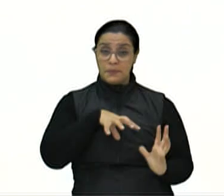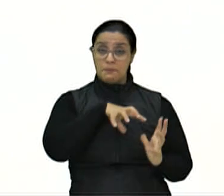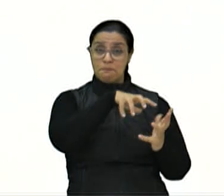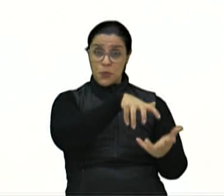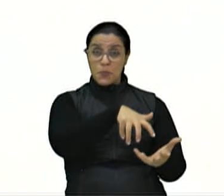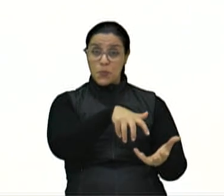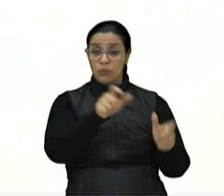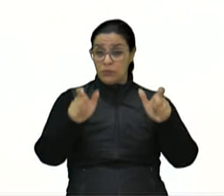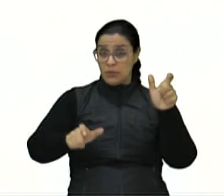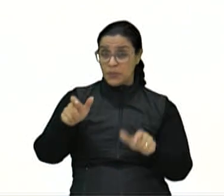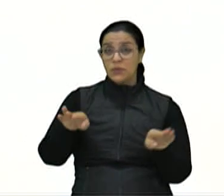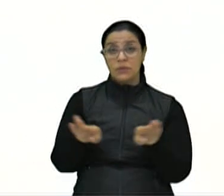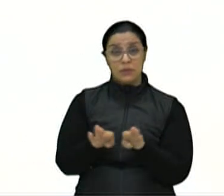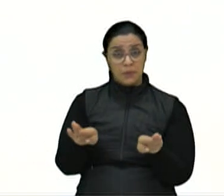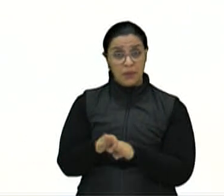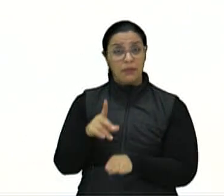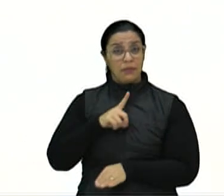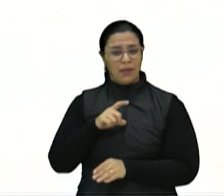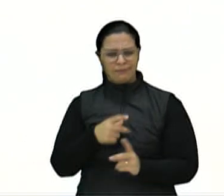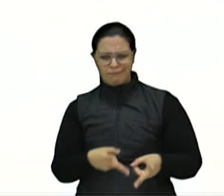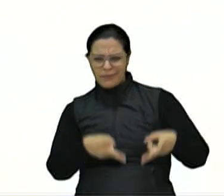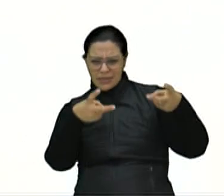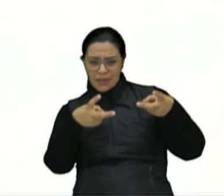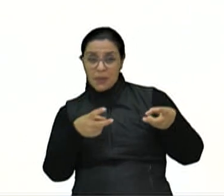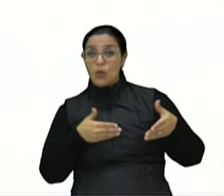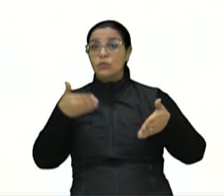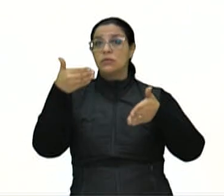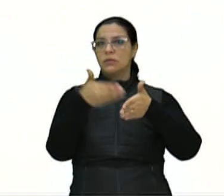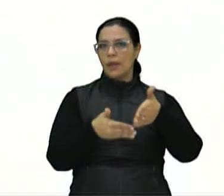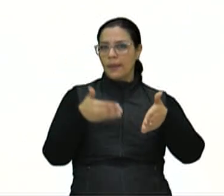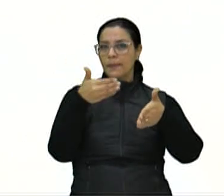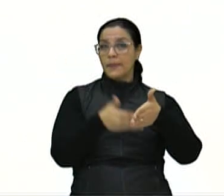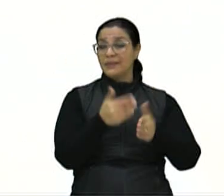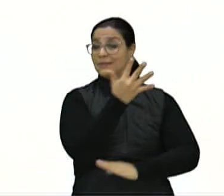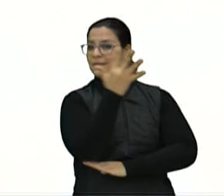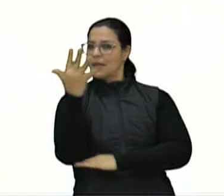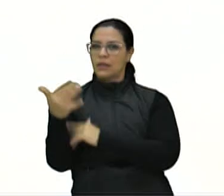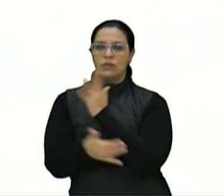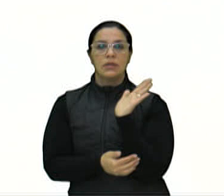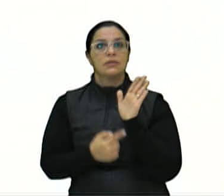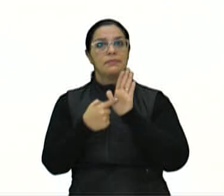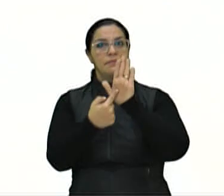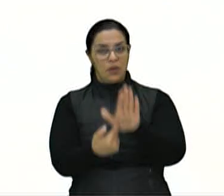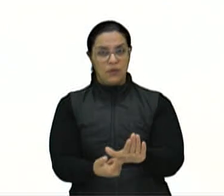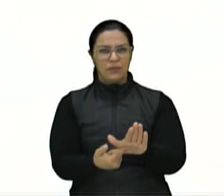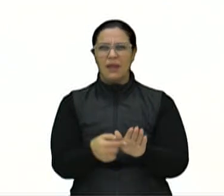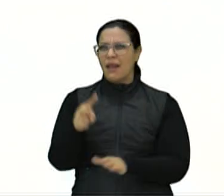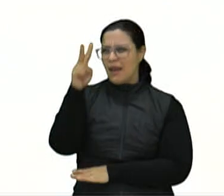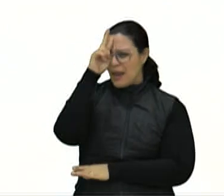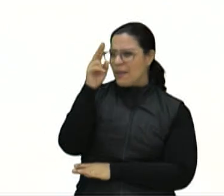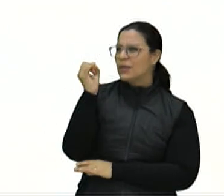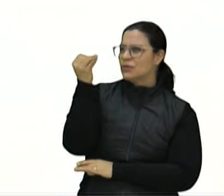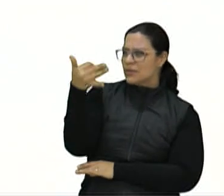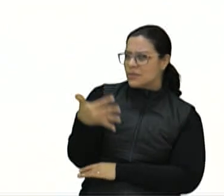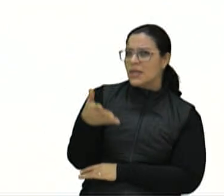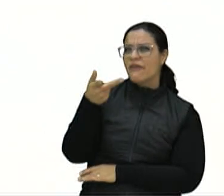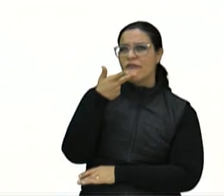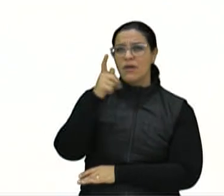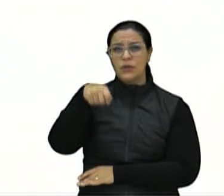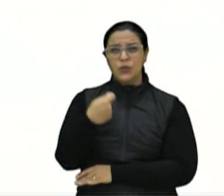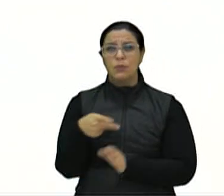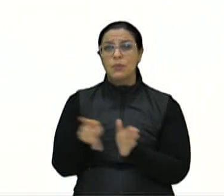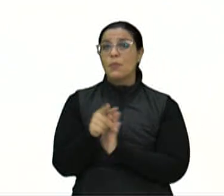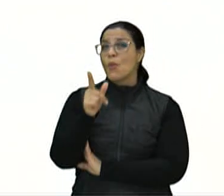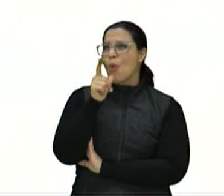entendeu, das pessoas, né, para os limites que a natureza impõe. Lembra do que eu falei lá no início? Sobre a questão